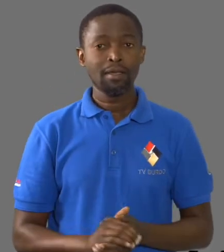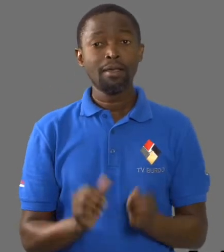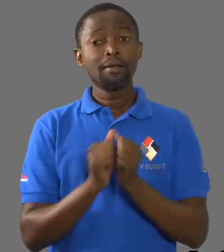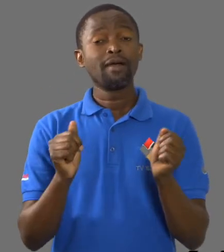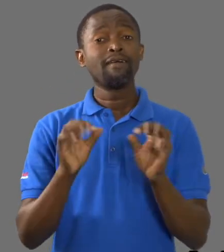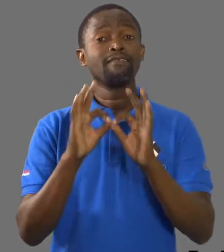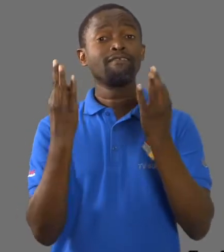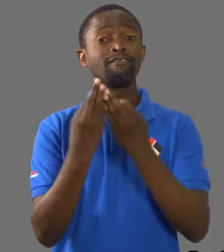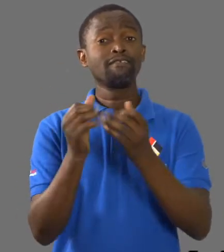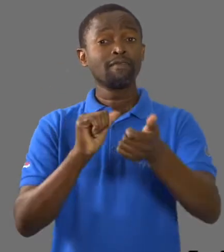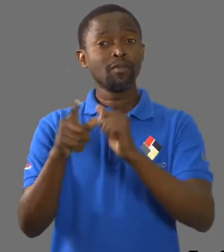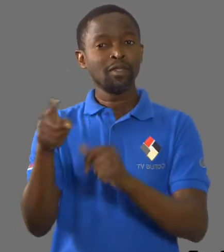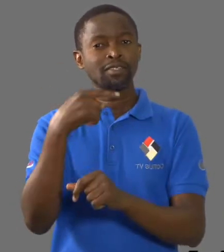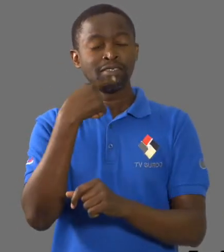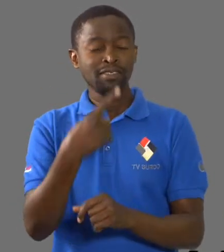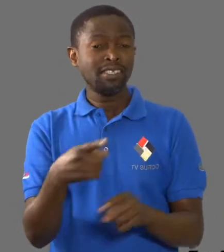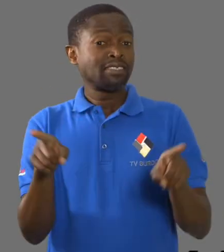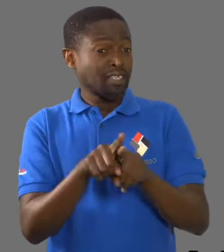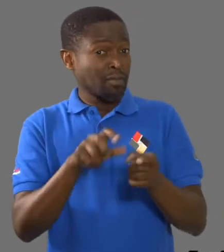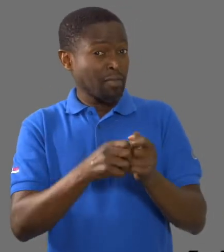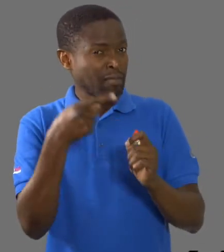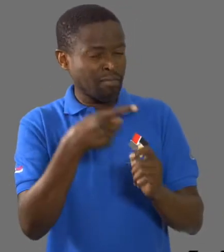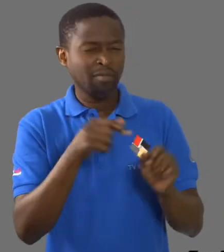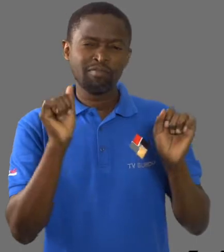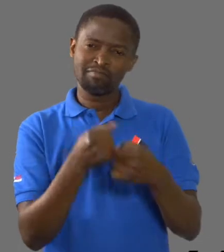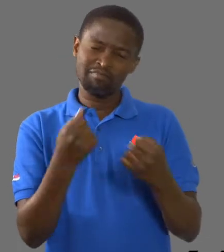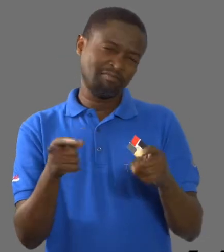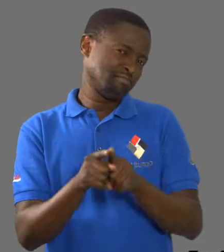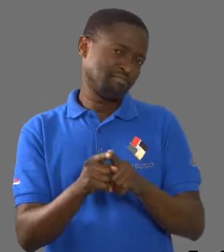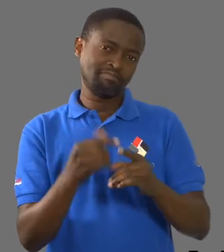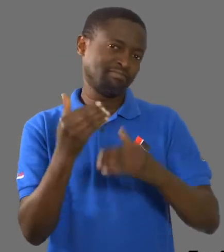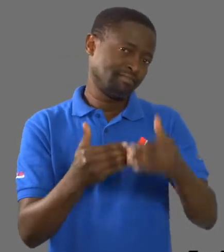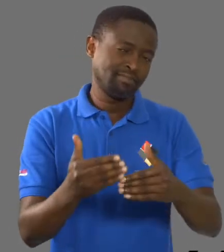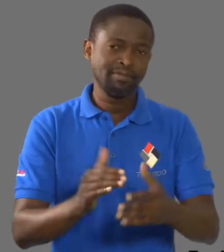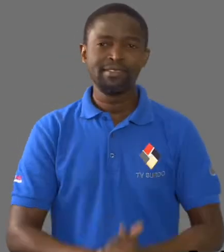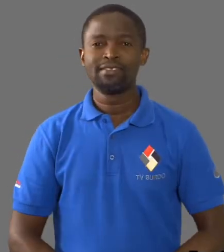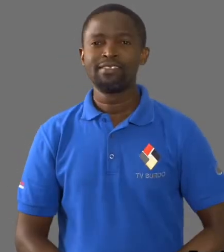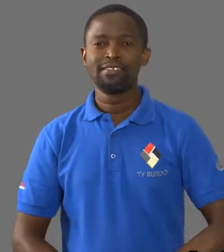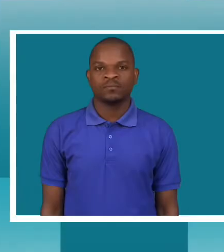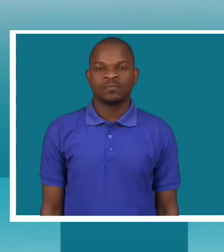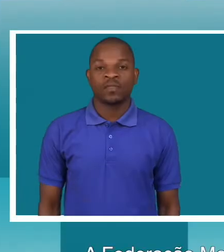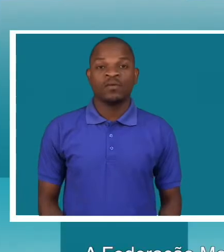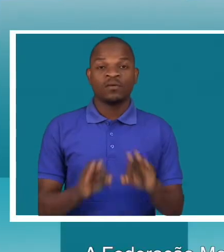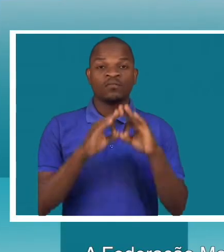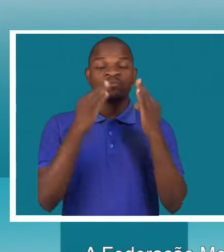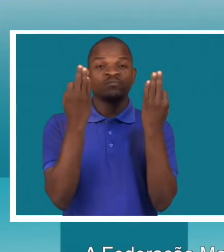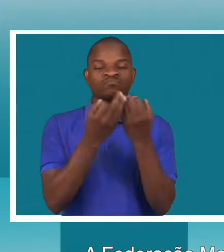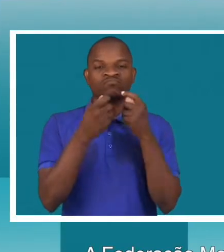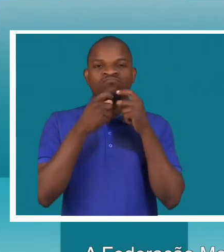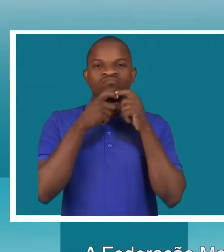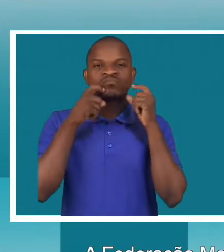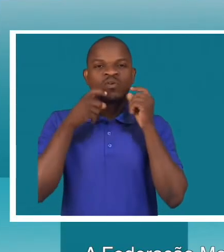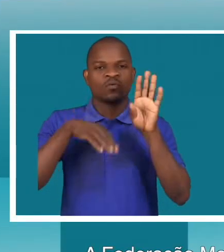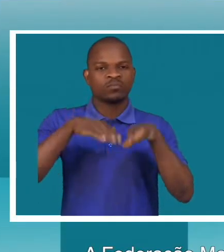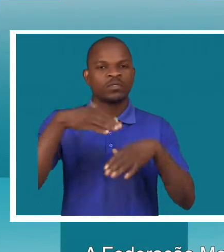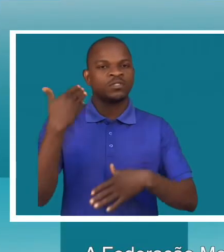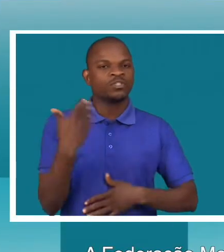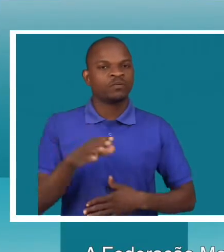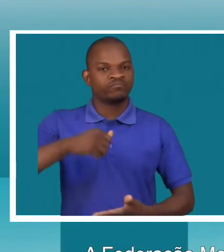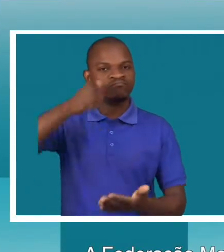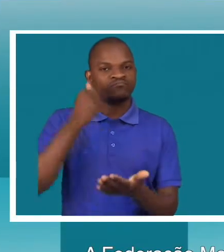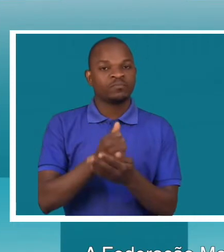não vão escapar à sanção, segundo a Federação Moçambicana de Futebol. A Federação Moçambicana de Futebol